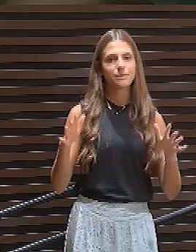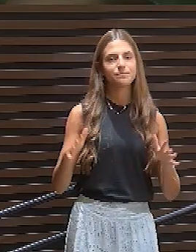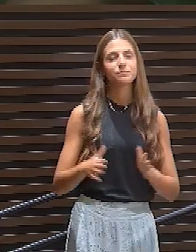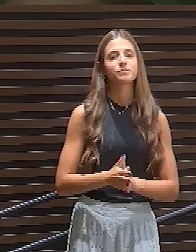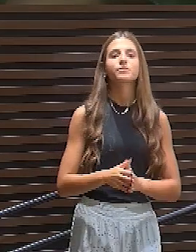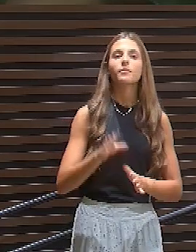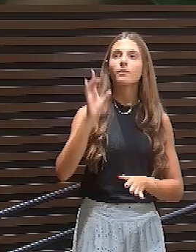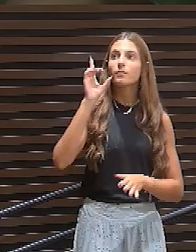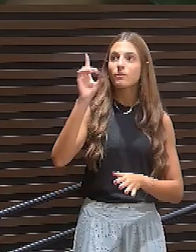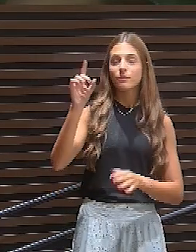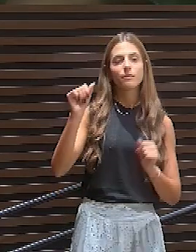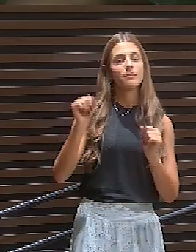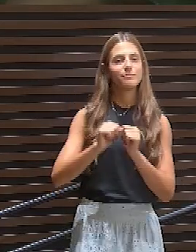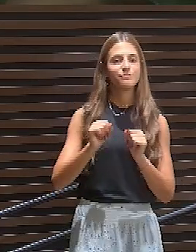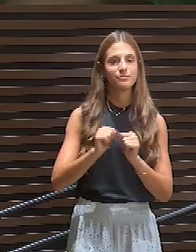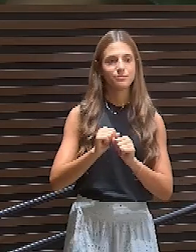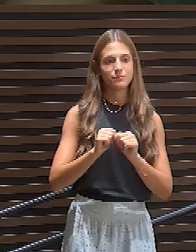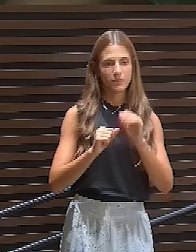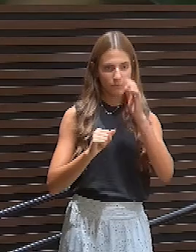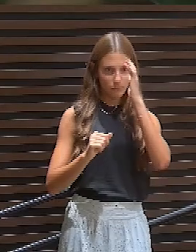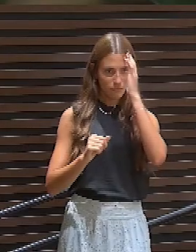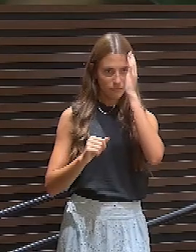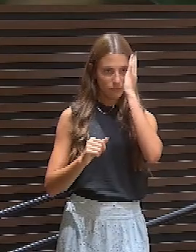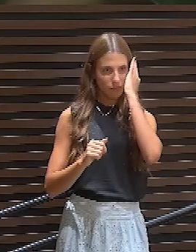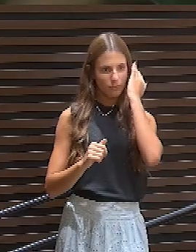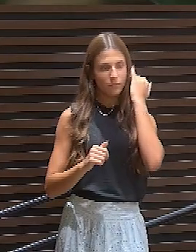Foi Deus que fez. E é